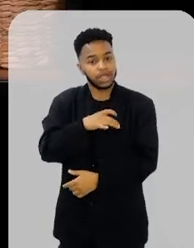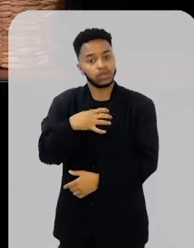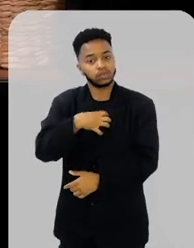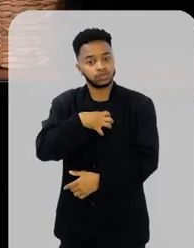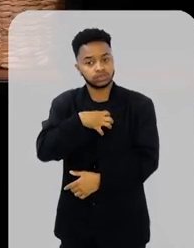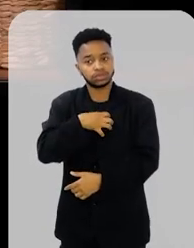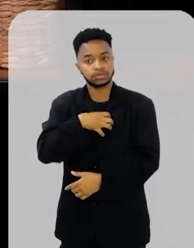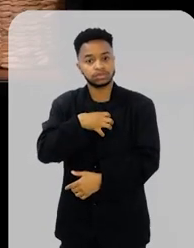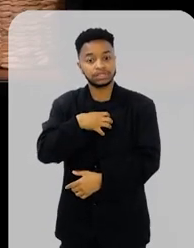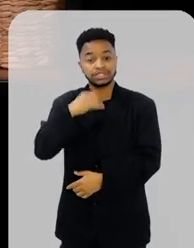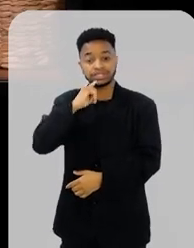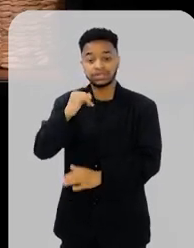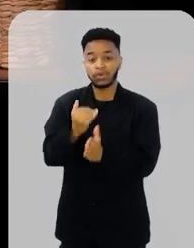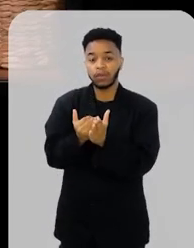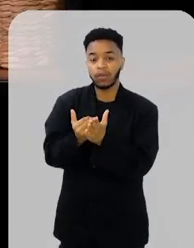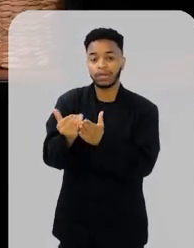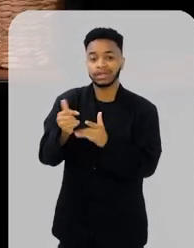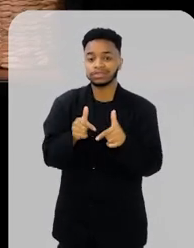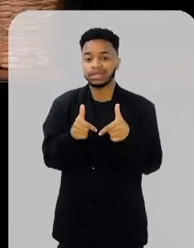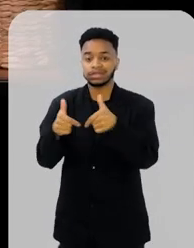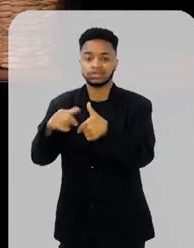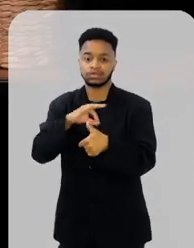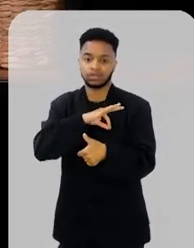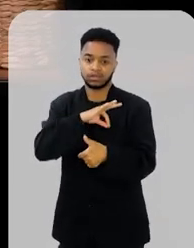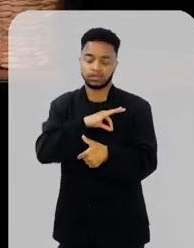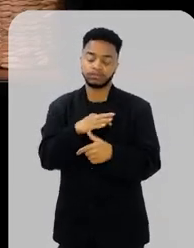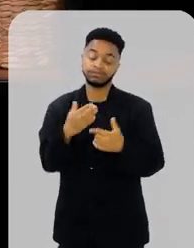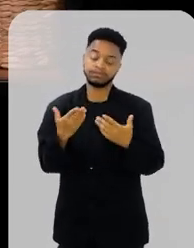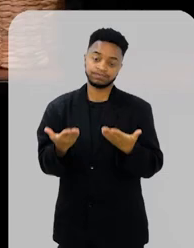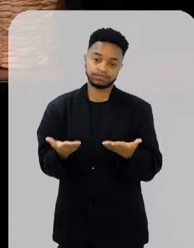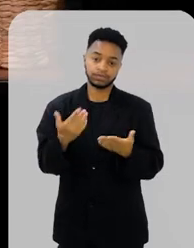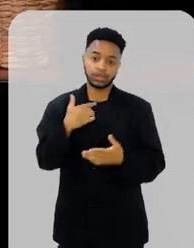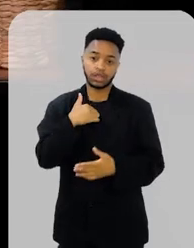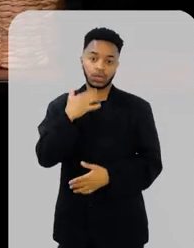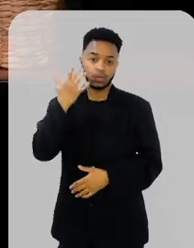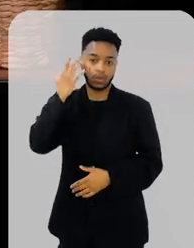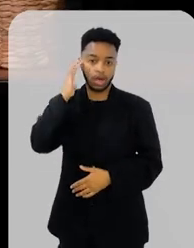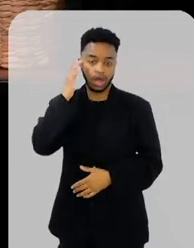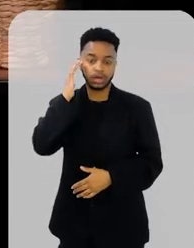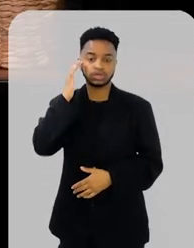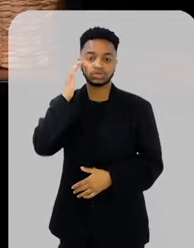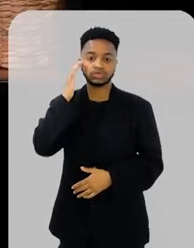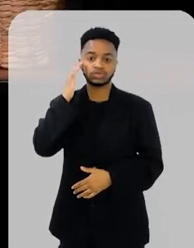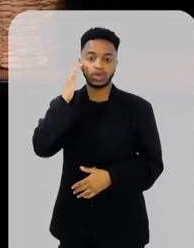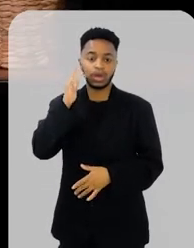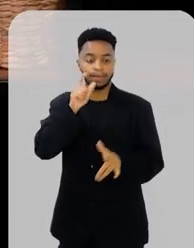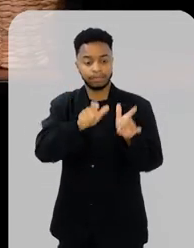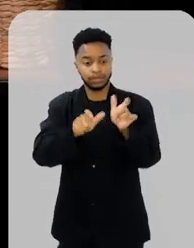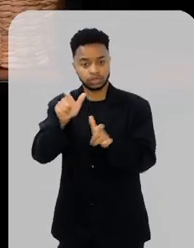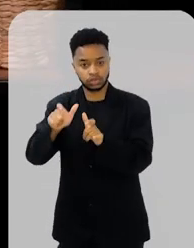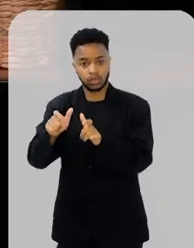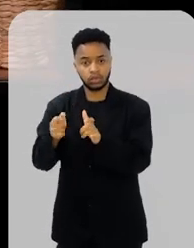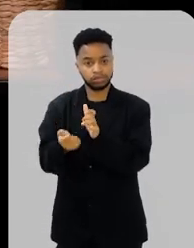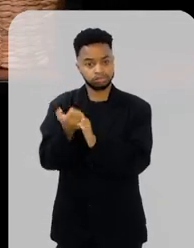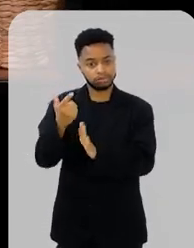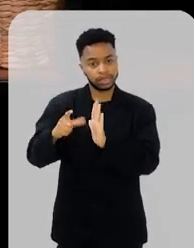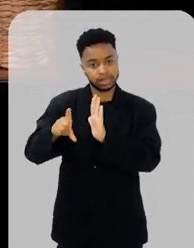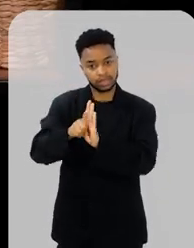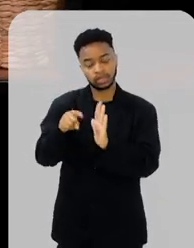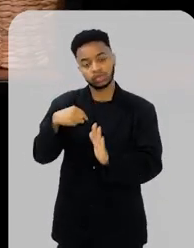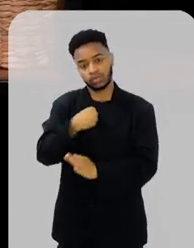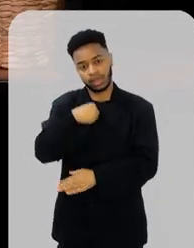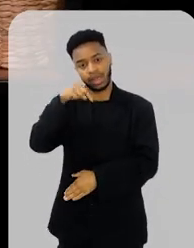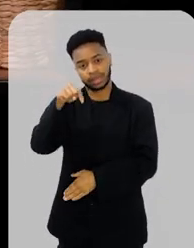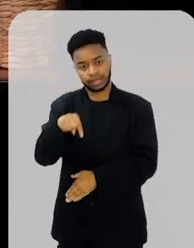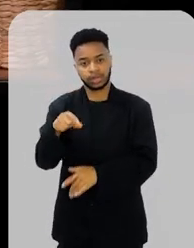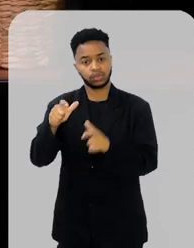desse medo, desse pânico de quando começa uma operação. Então, eu acho que, sabe, os legisladores, como a gente está